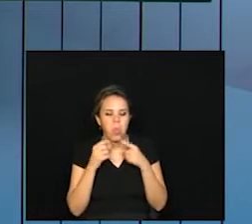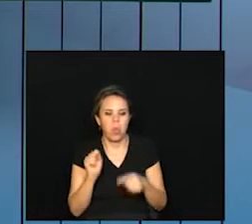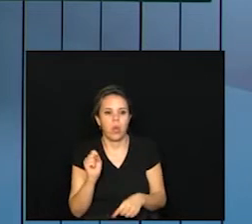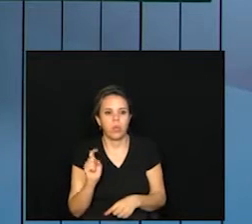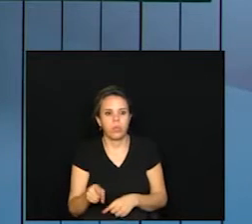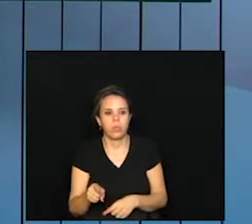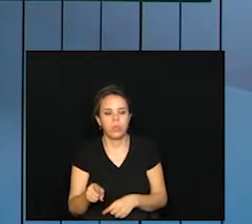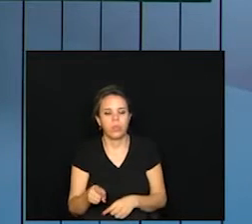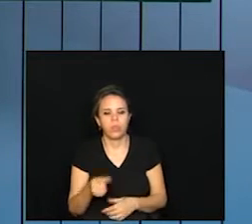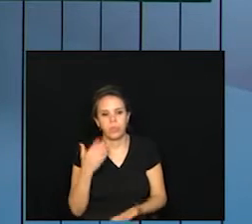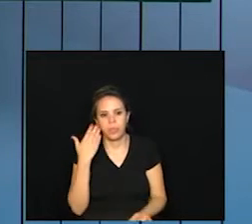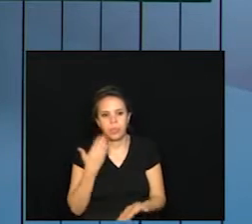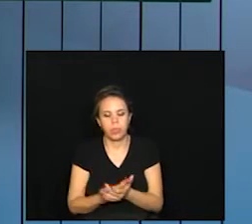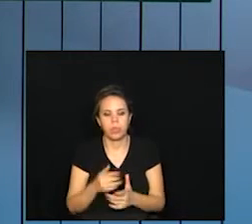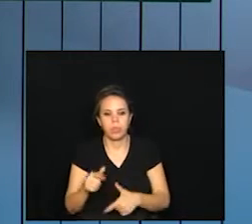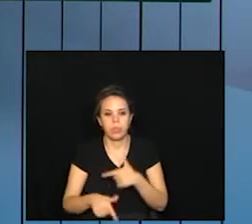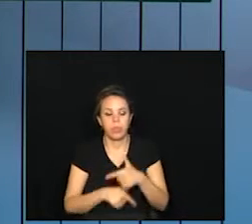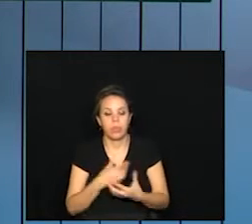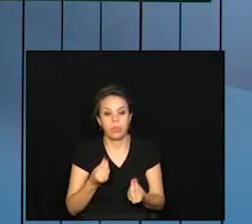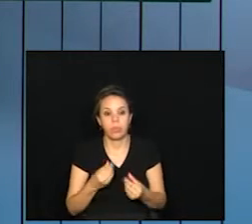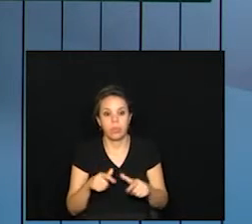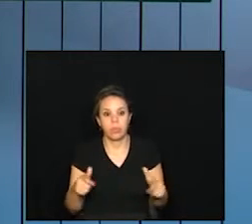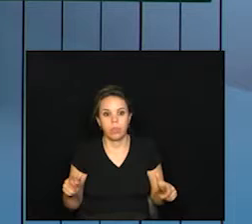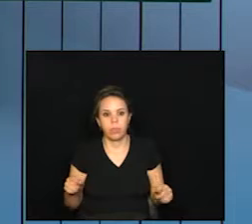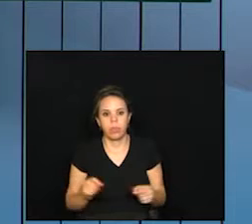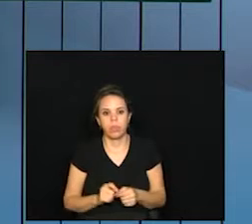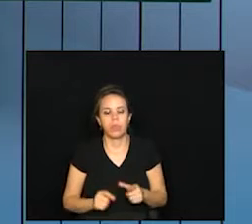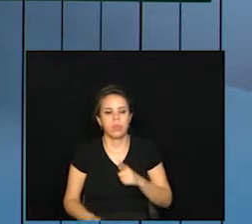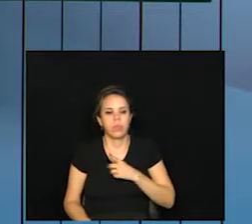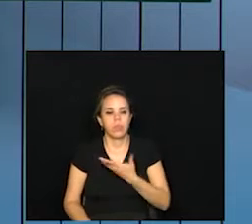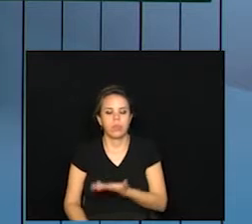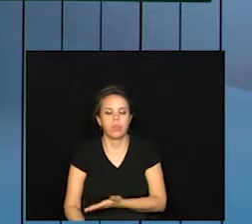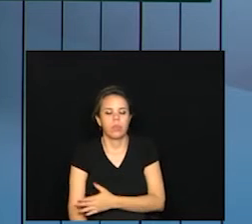mil, então acredito que seja um trabalho intenso que vocês têm.